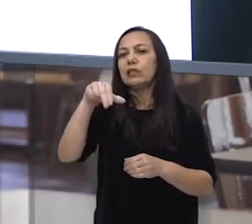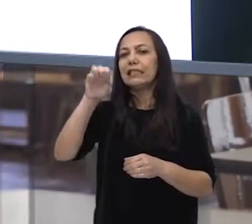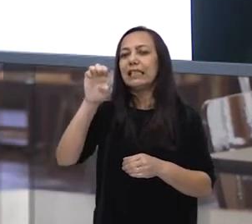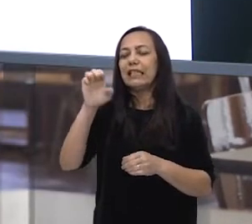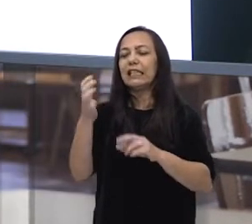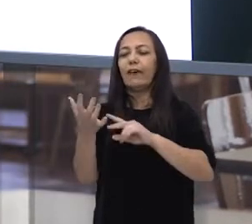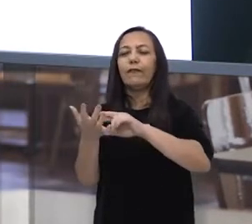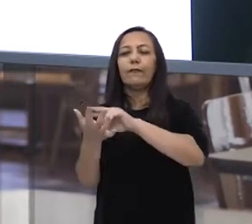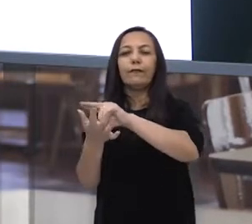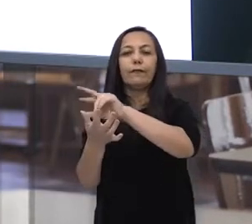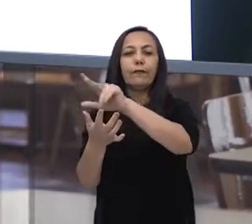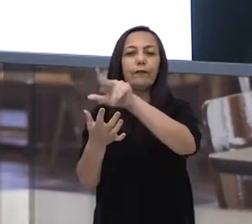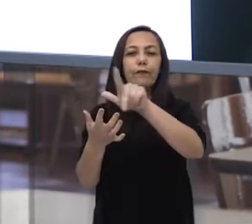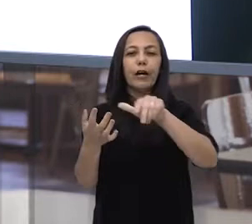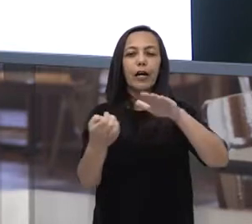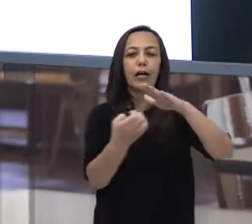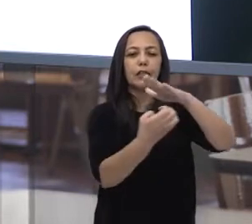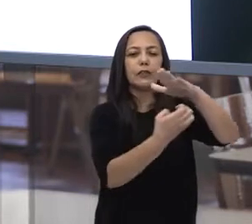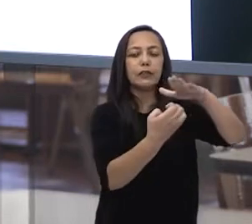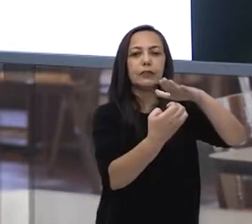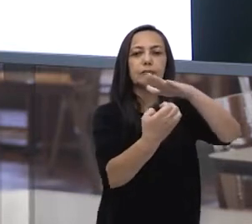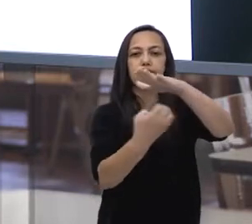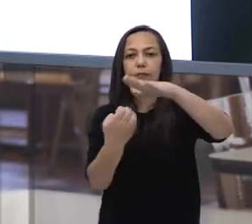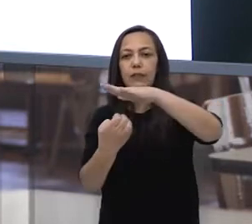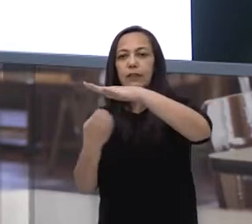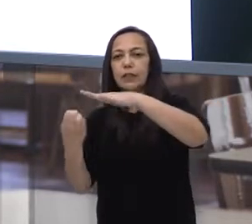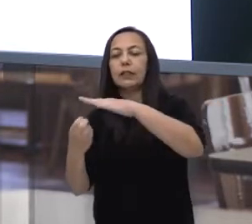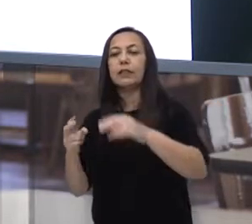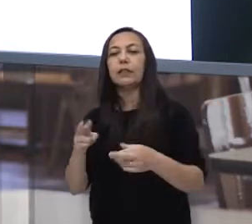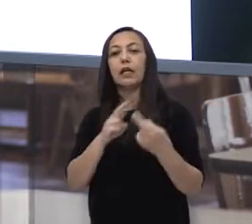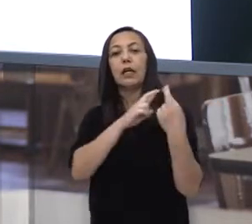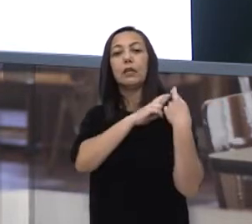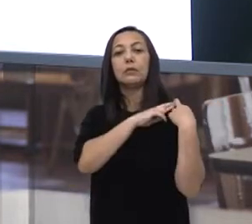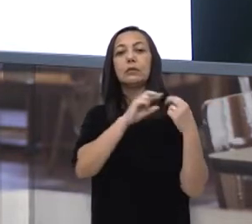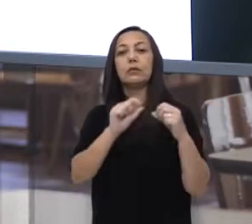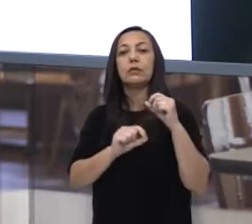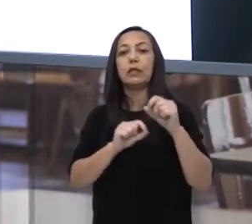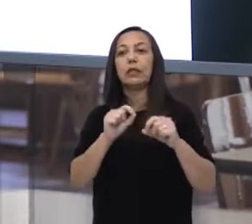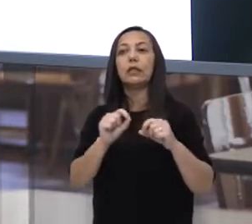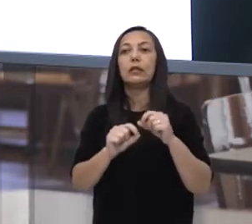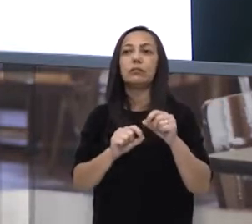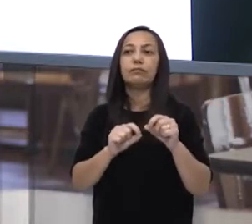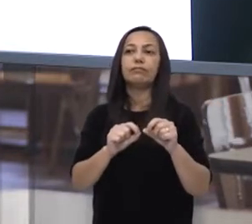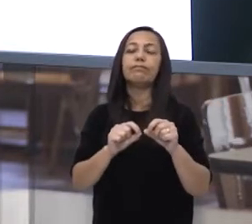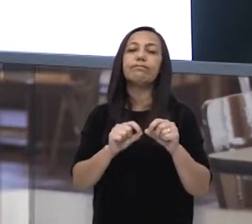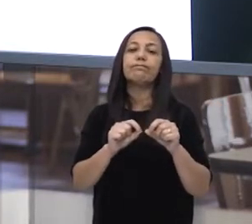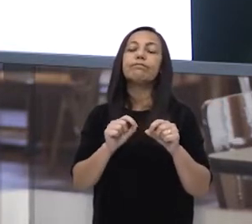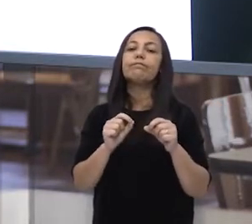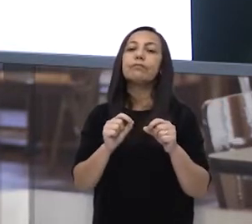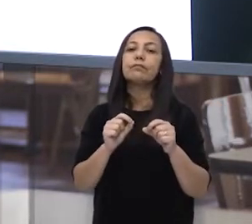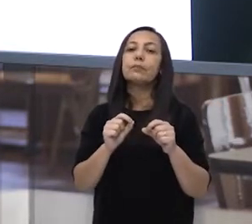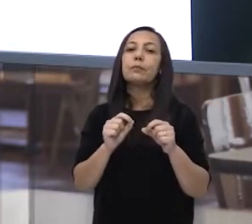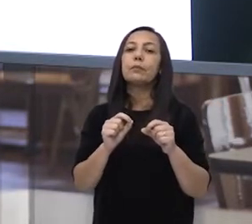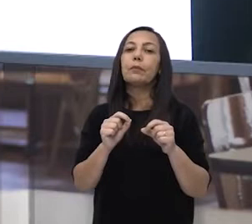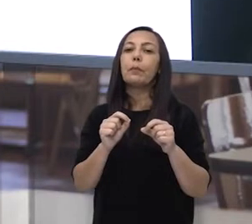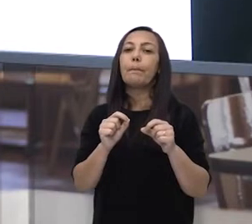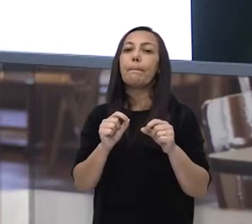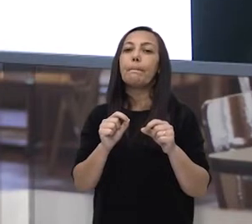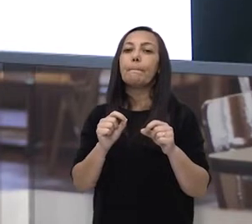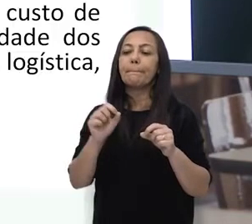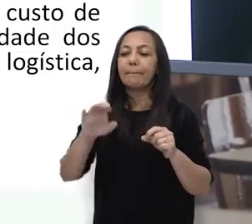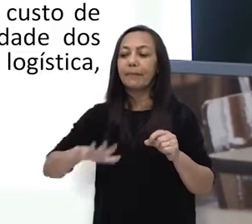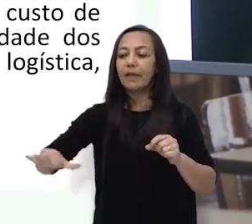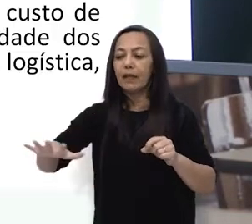Suframa. Essas eram as superintendências que ficavam responsáveis pela manipulação, pela articulação das indústrias nas suas